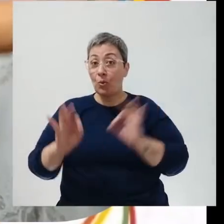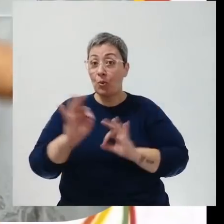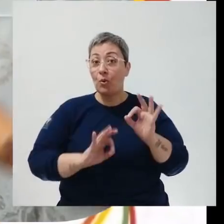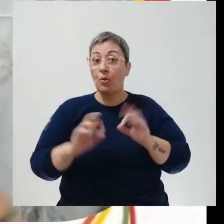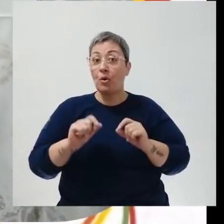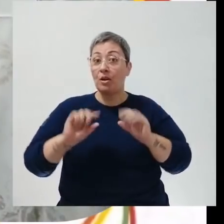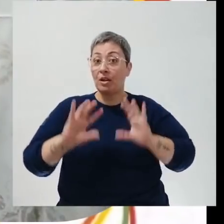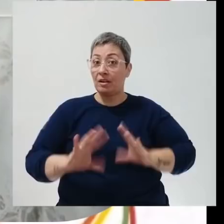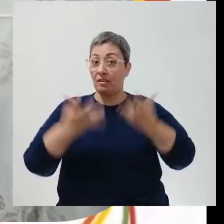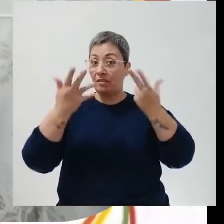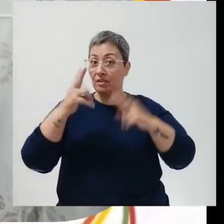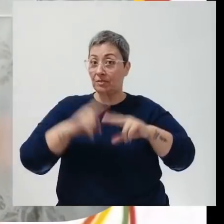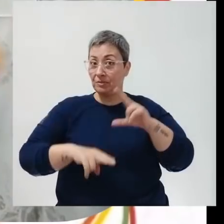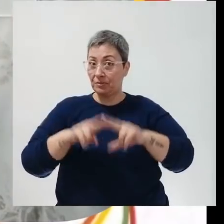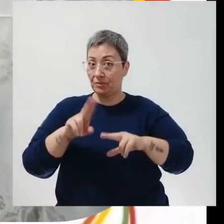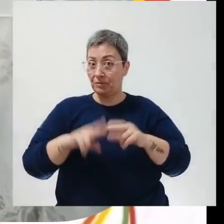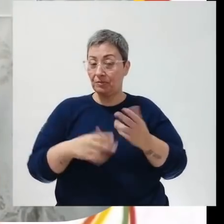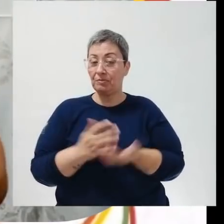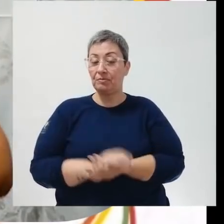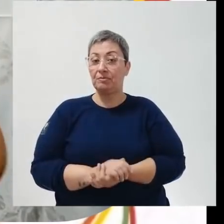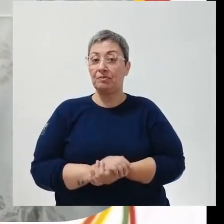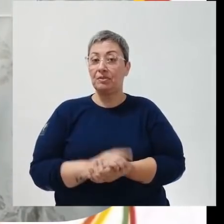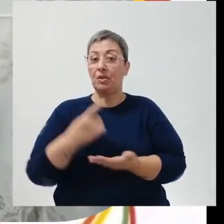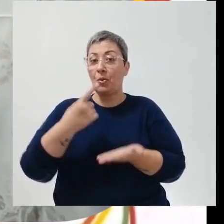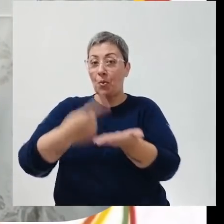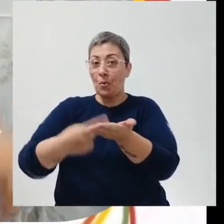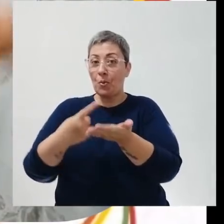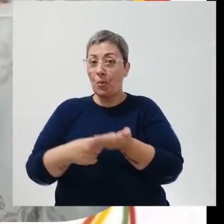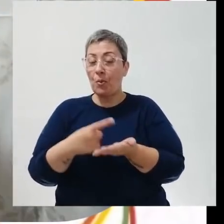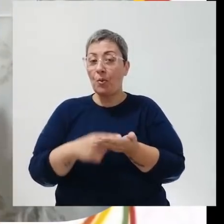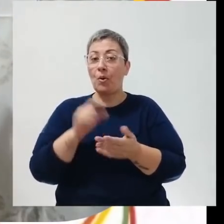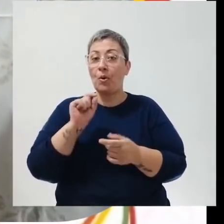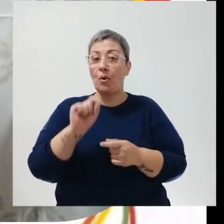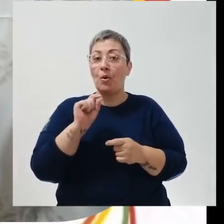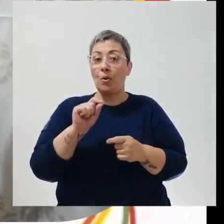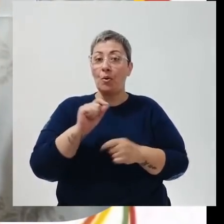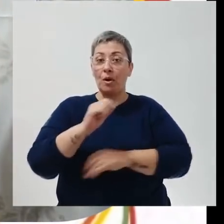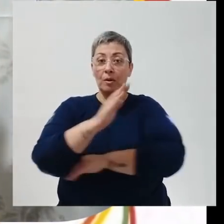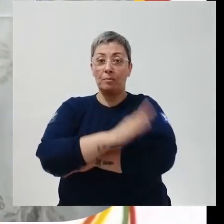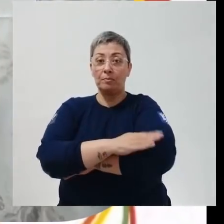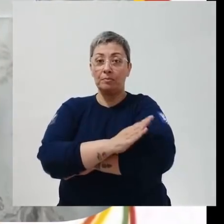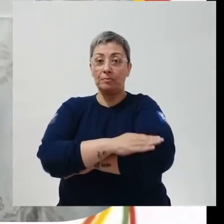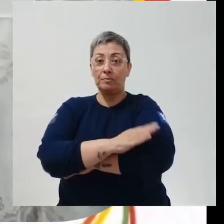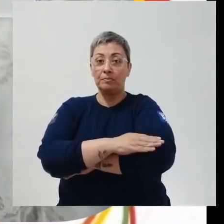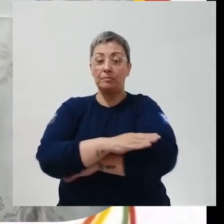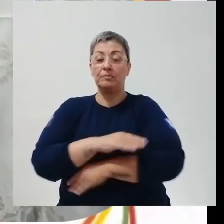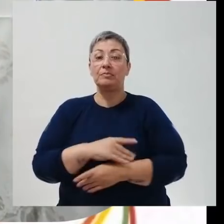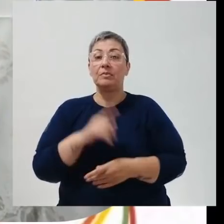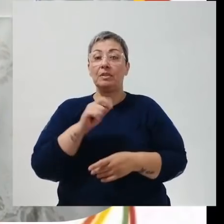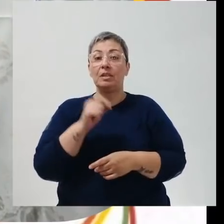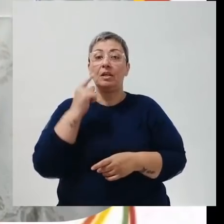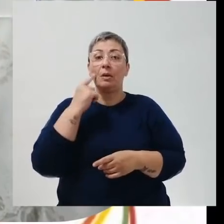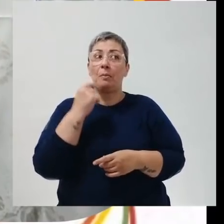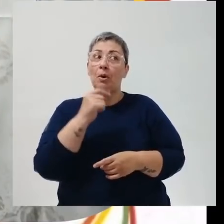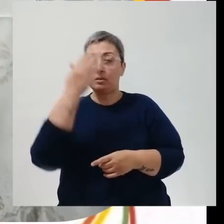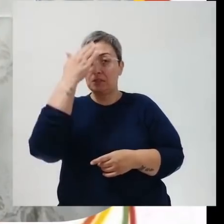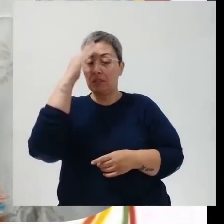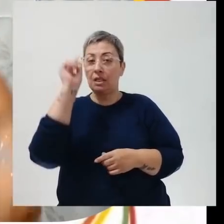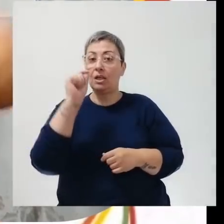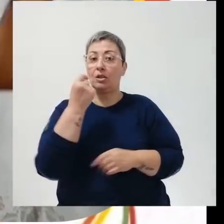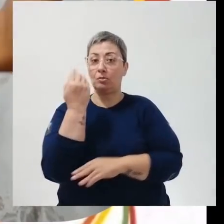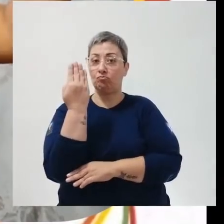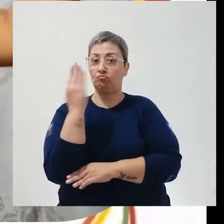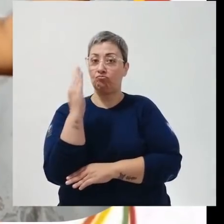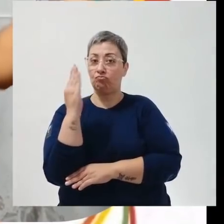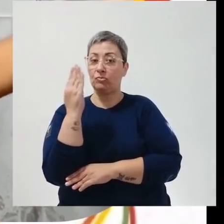o arraiá. Decidiram que o castor, por entender de